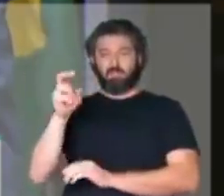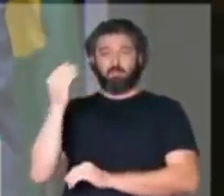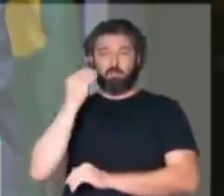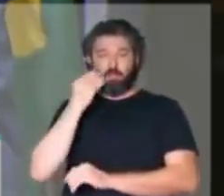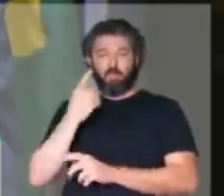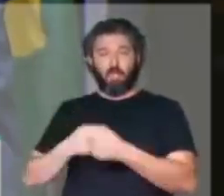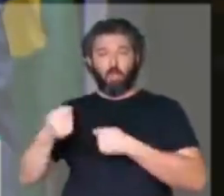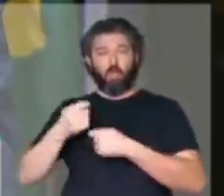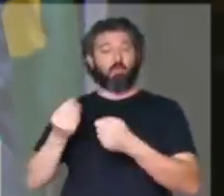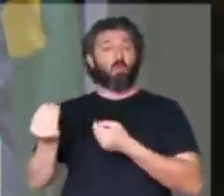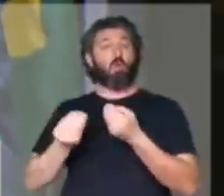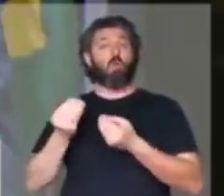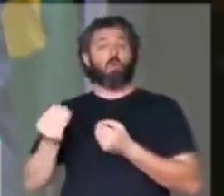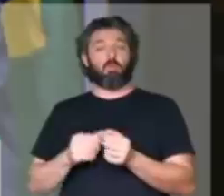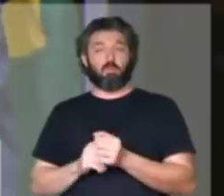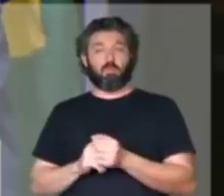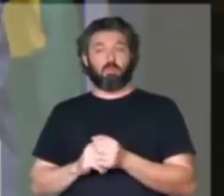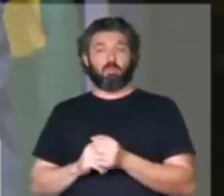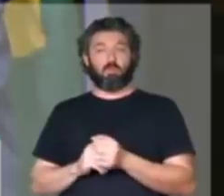reais,